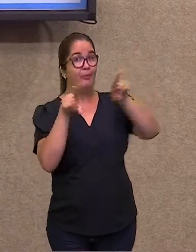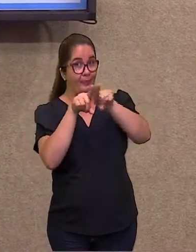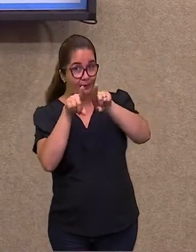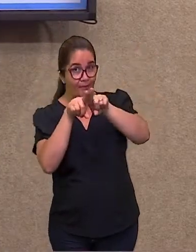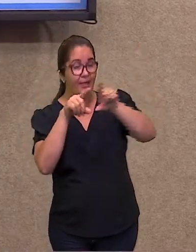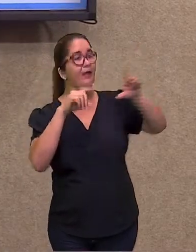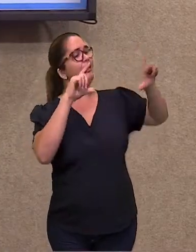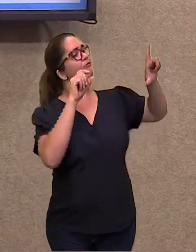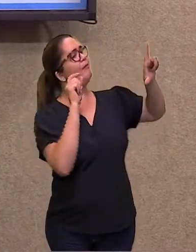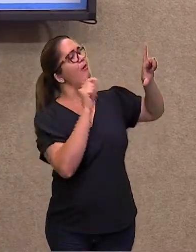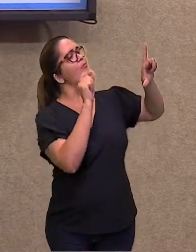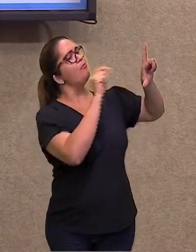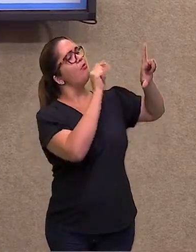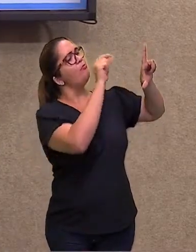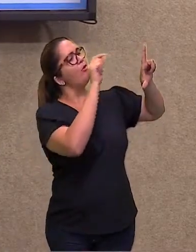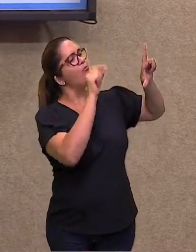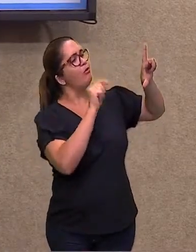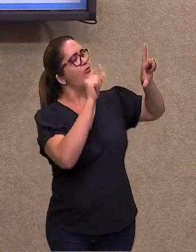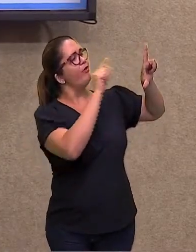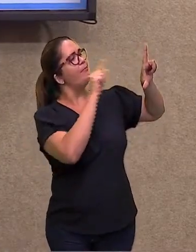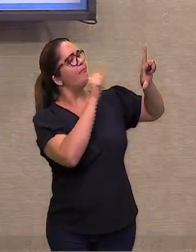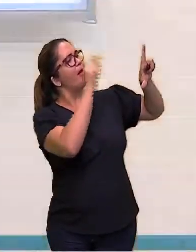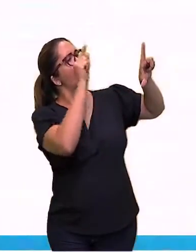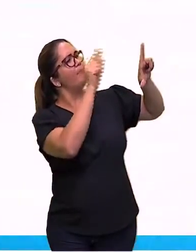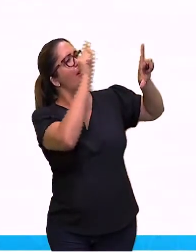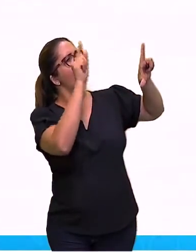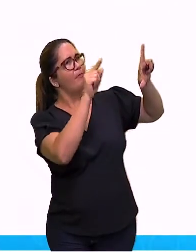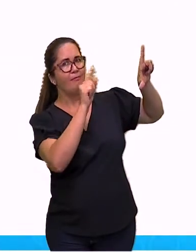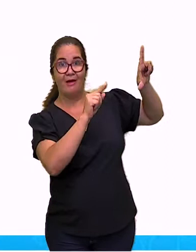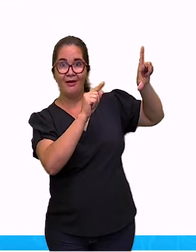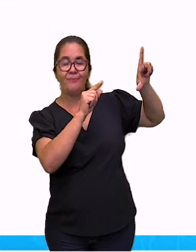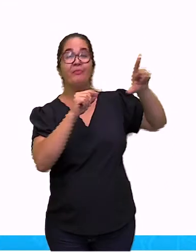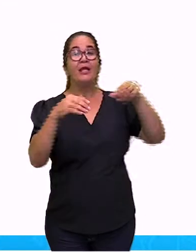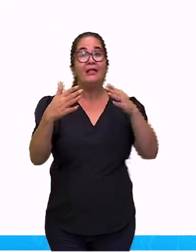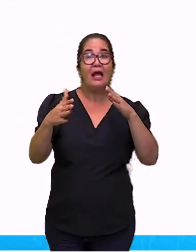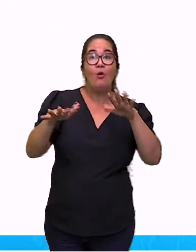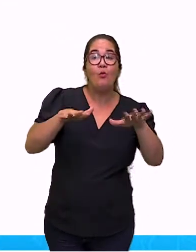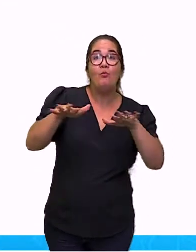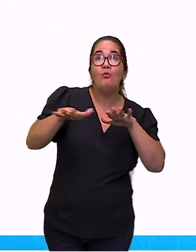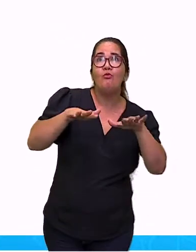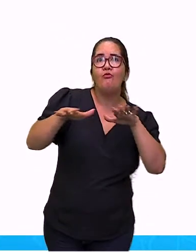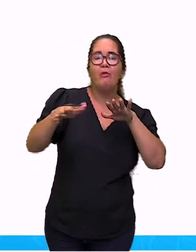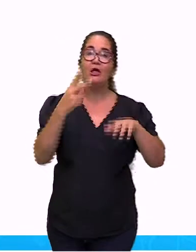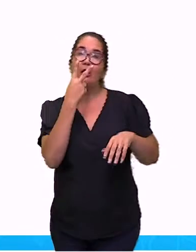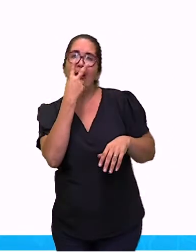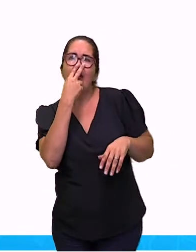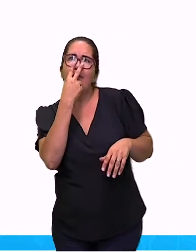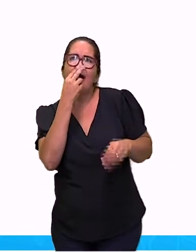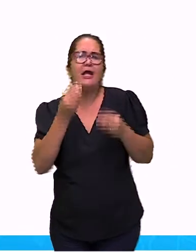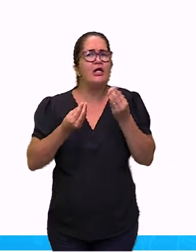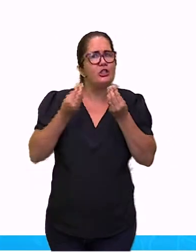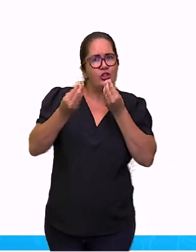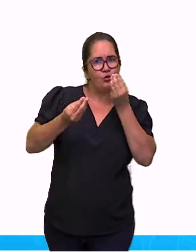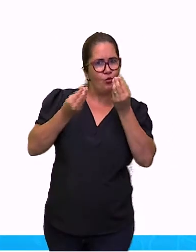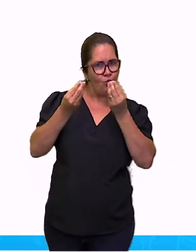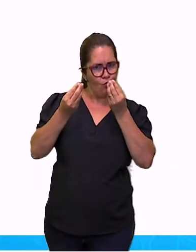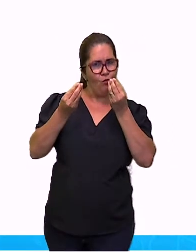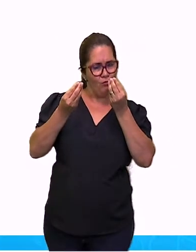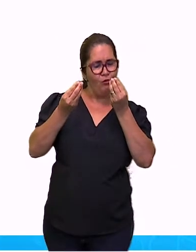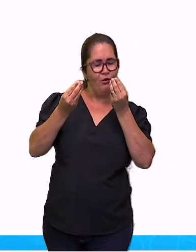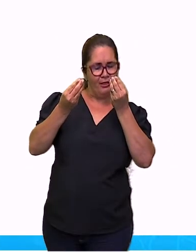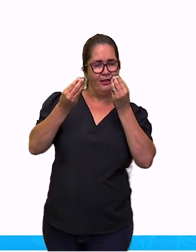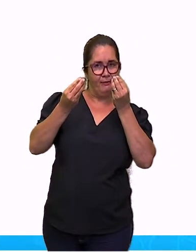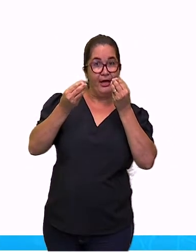chama pontilhismo, que vai de ponto a ponto. Esse movimento, gente, também ficou conhecido como